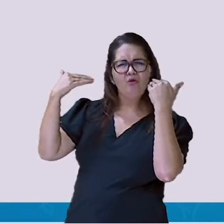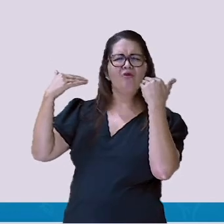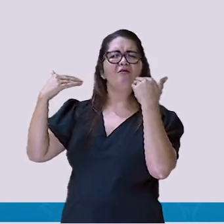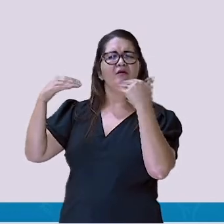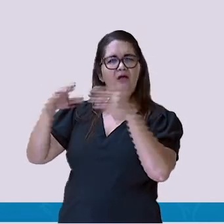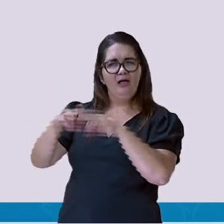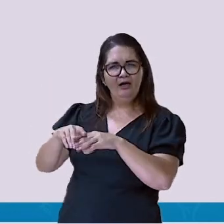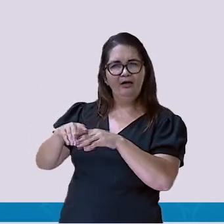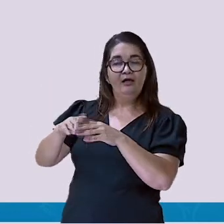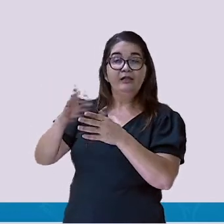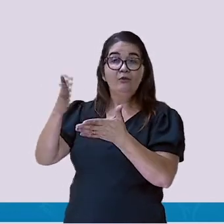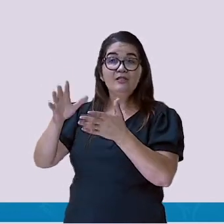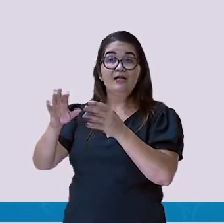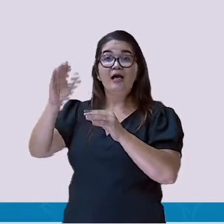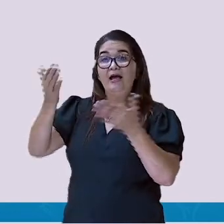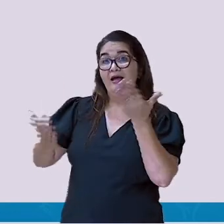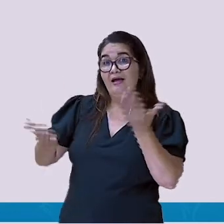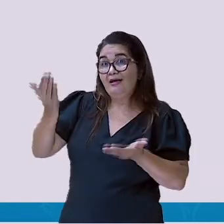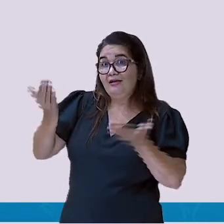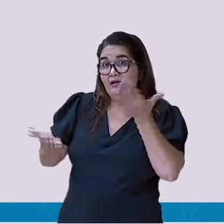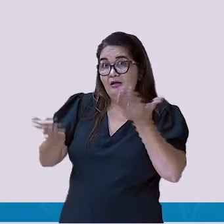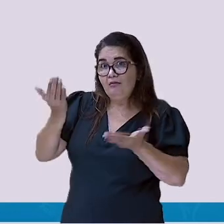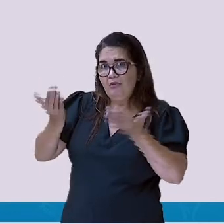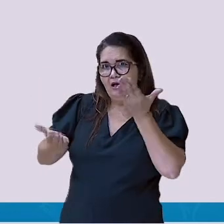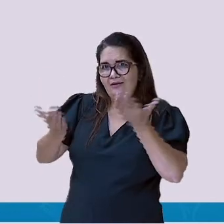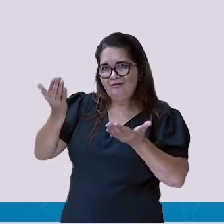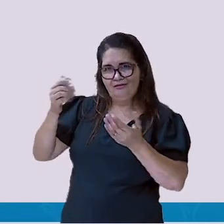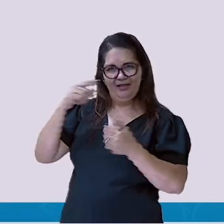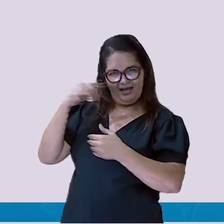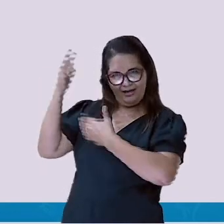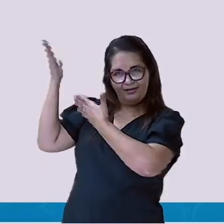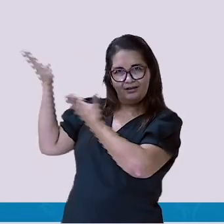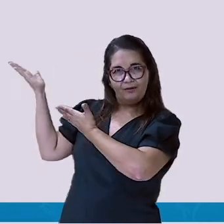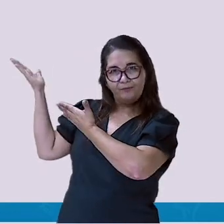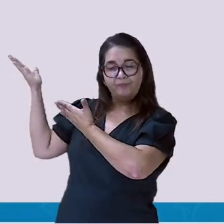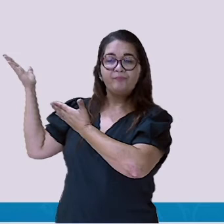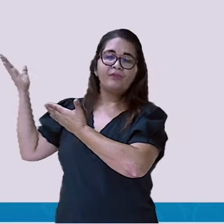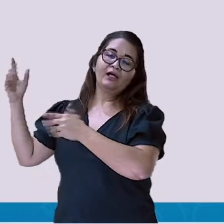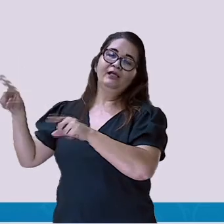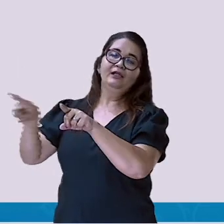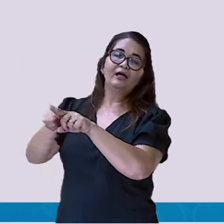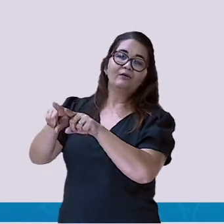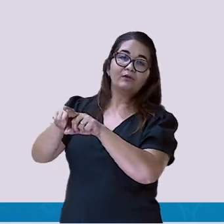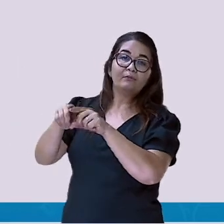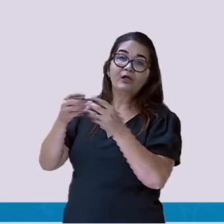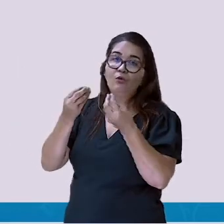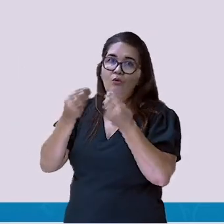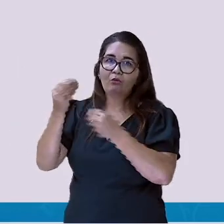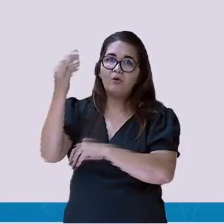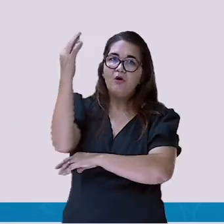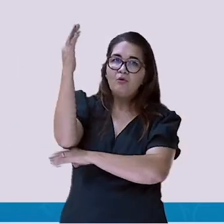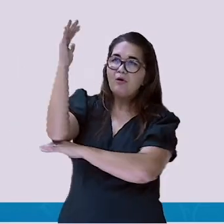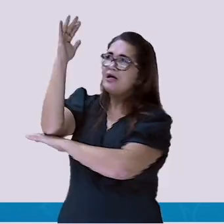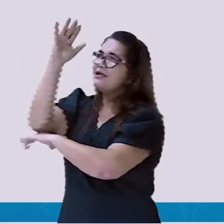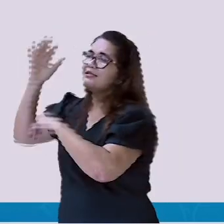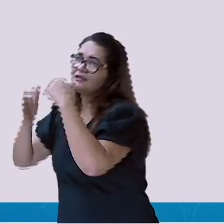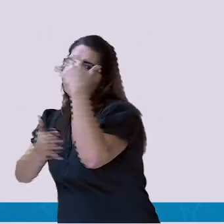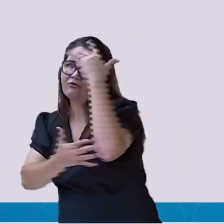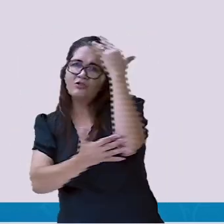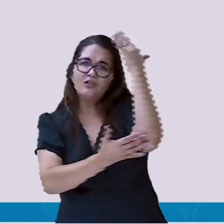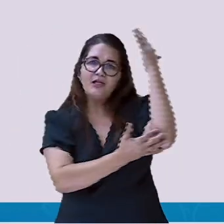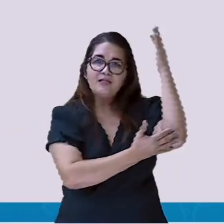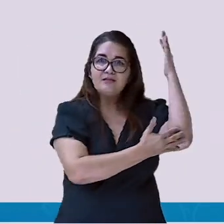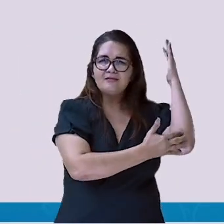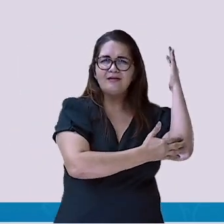Onde eu tenho, às vezes, possui uma área muito úmida lá do oeste, com áreas muito secas do leste. Então,